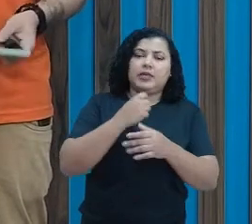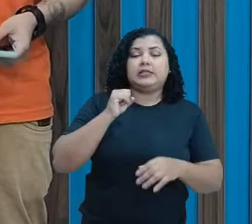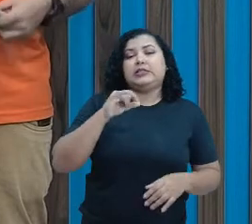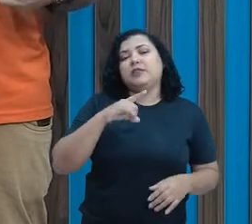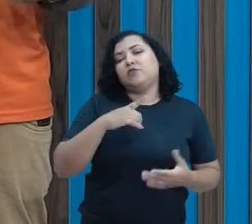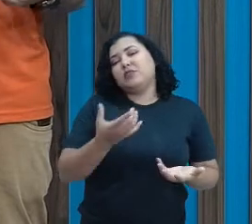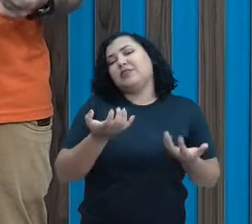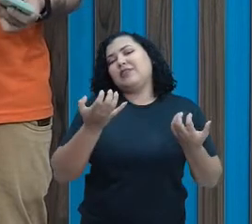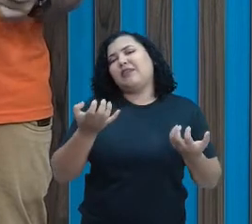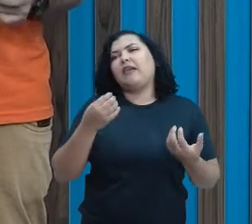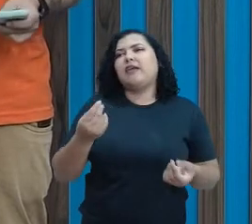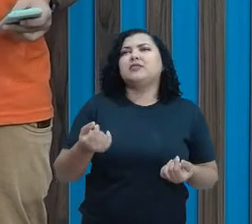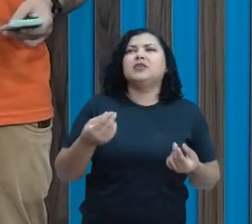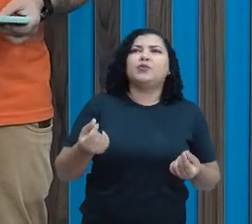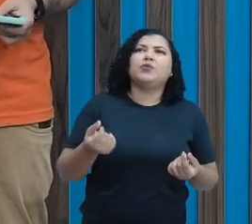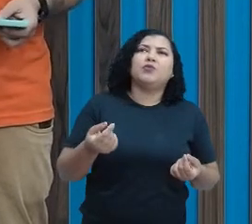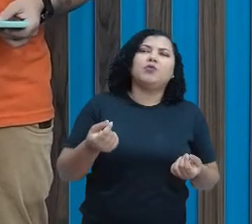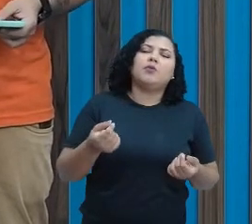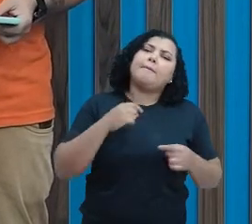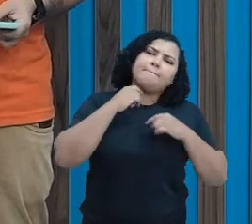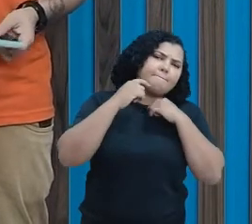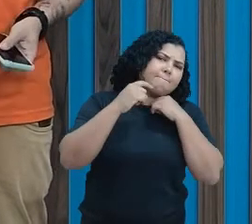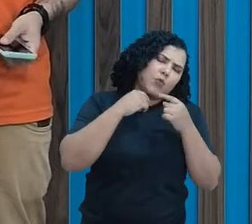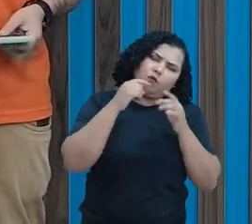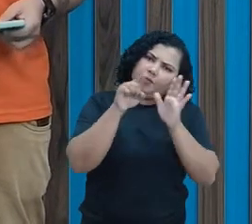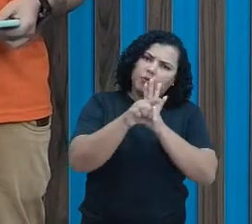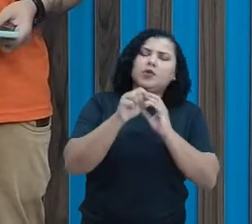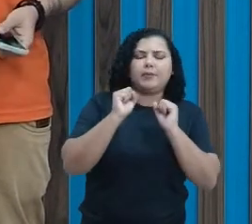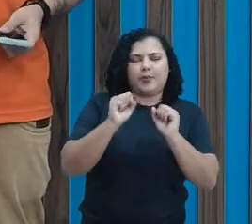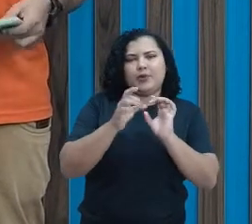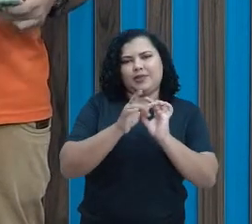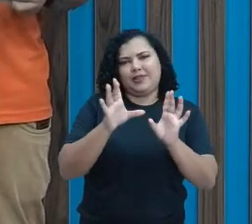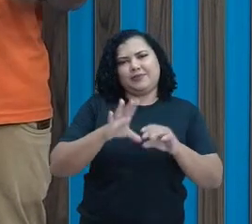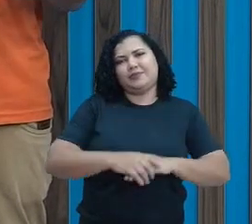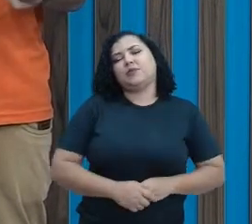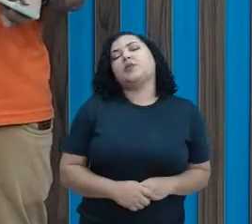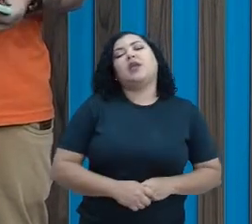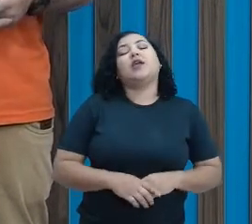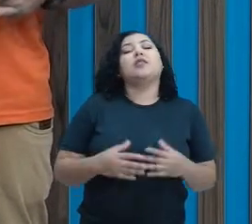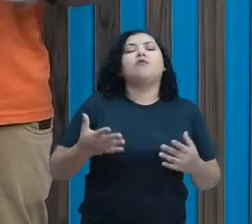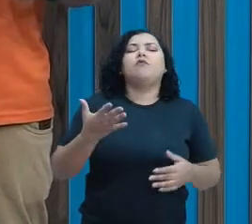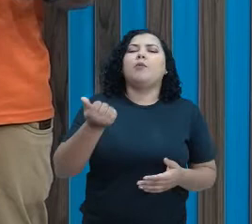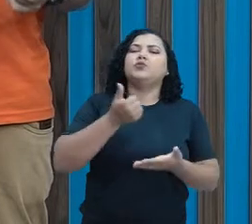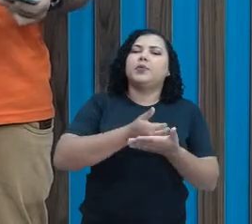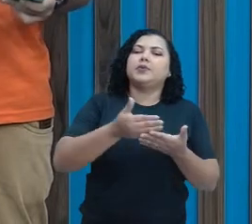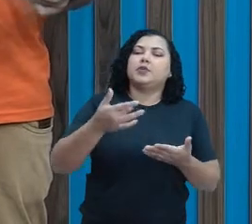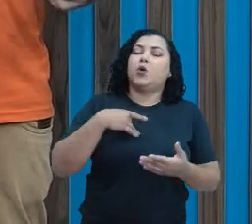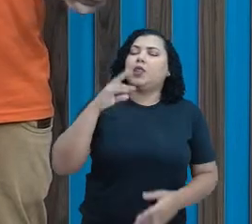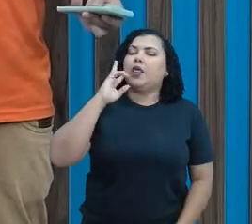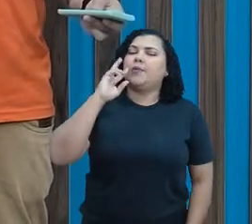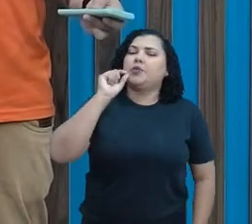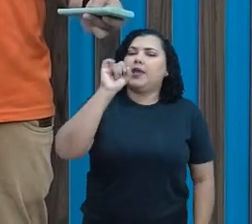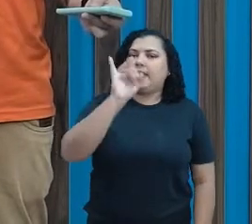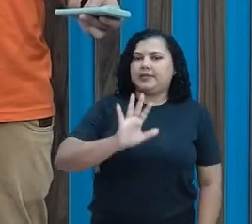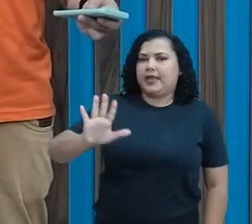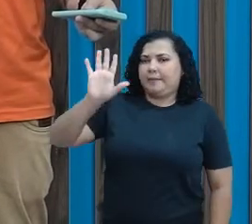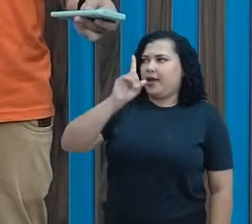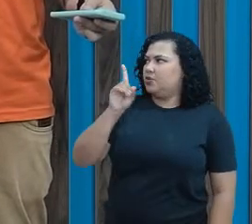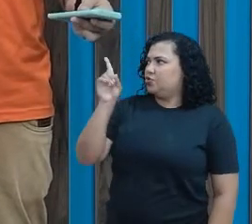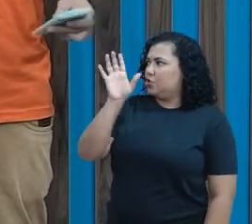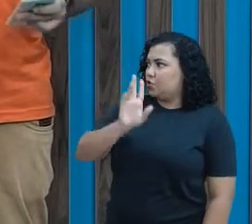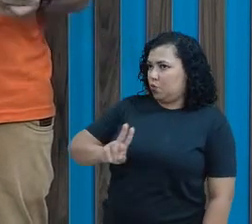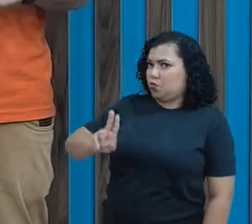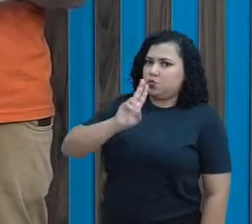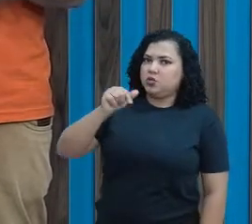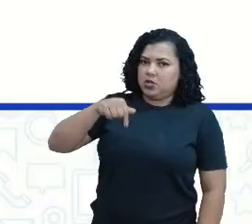você está querendo fazer alguma indagação, bem? Então vamos lá, né? Iniciando e lembrando que todas as imagens que são utilizadas